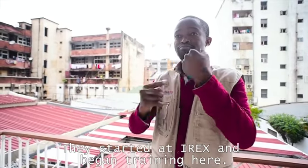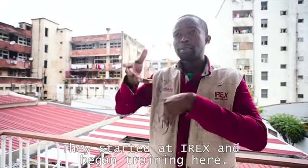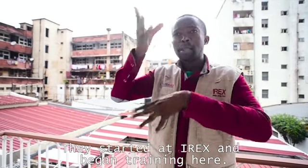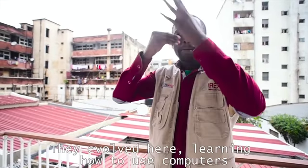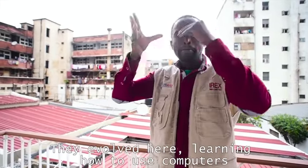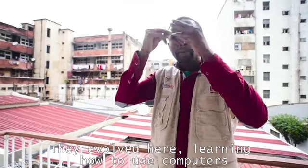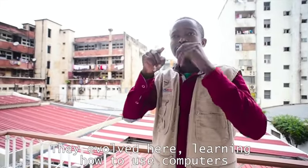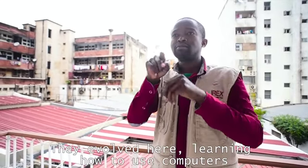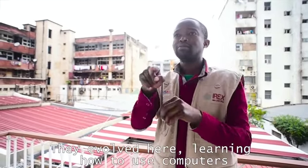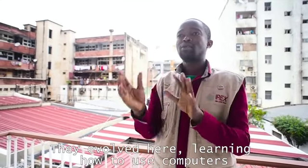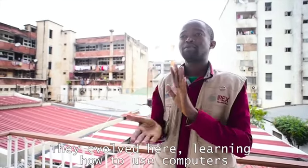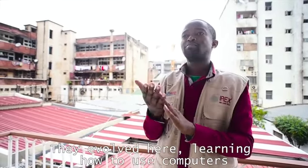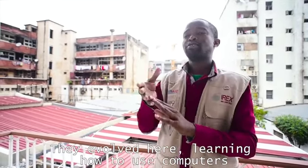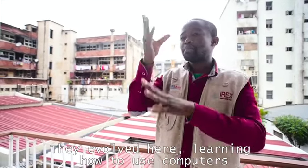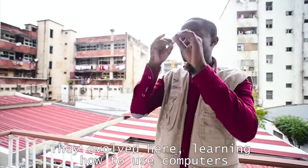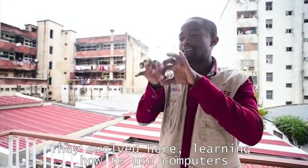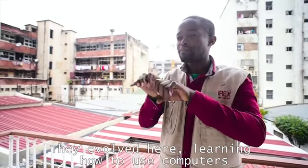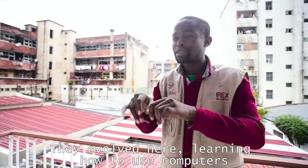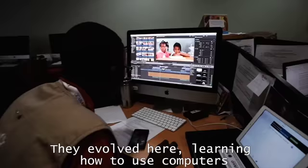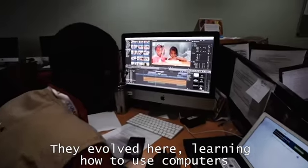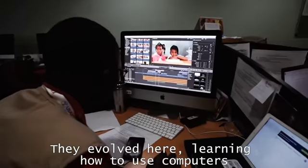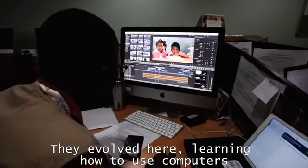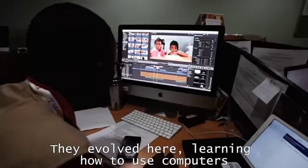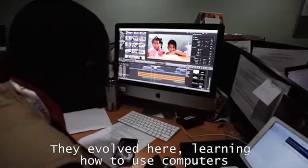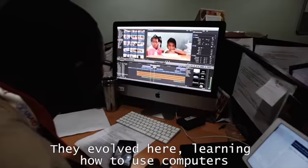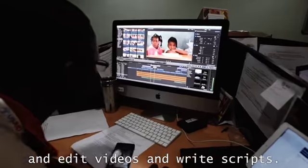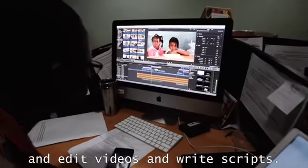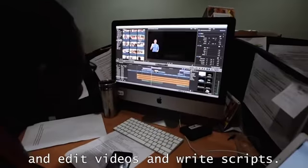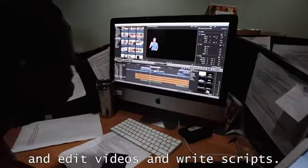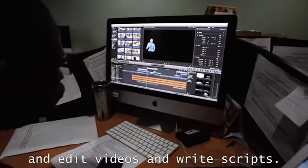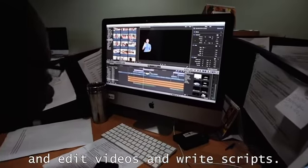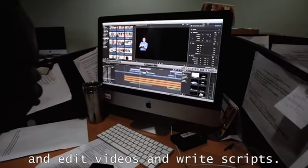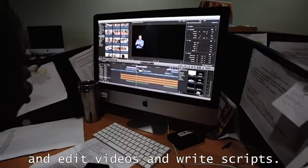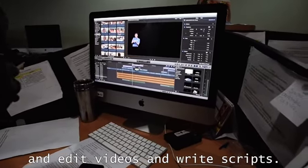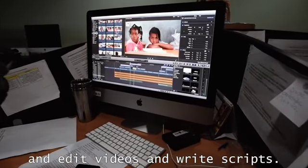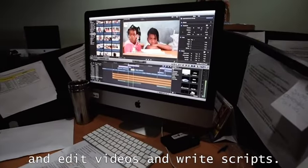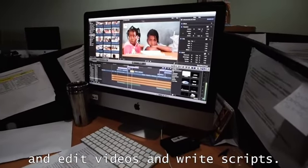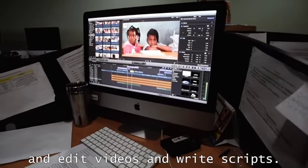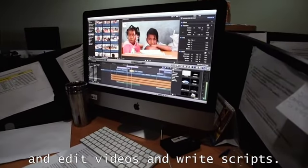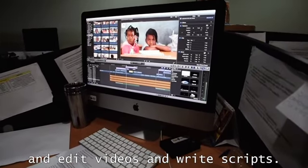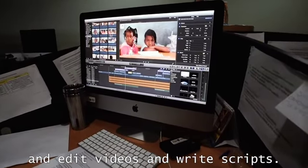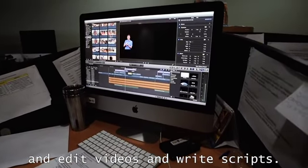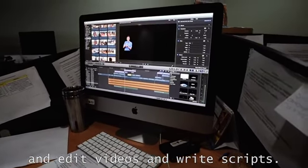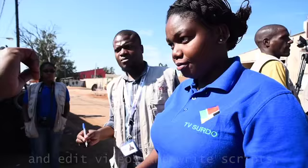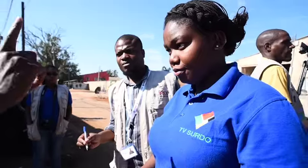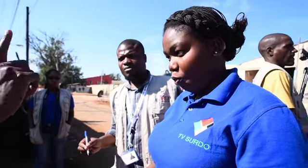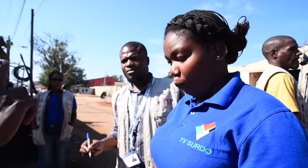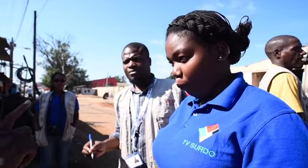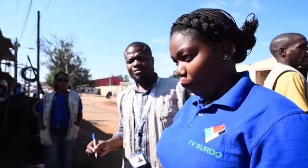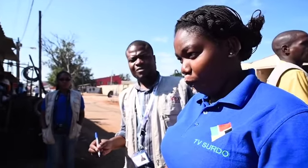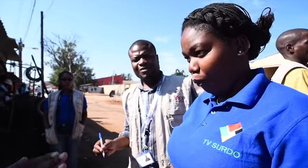curso aqui, foram formados aqui, aprenderam a usar o computador, a editar vídeos e a escrever um texto.